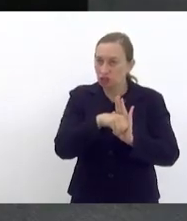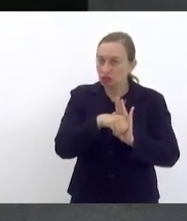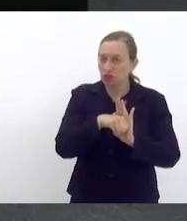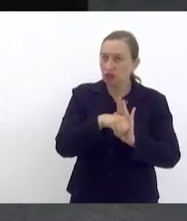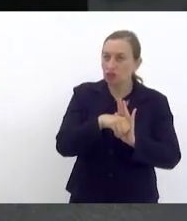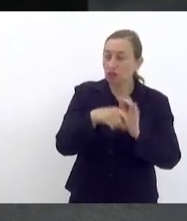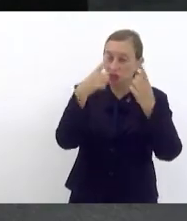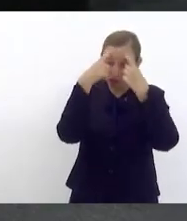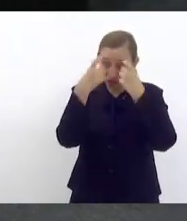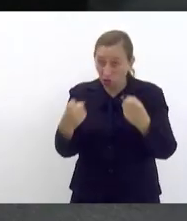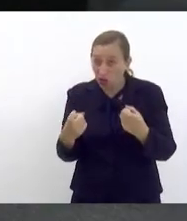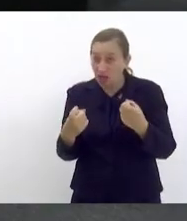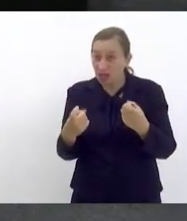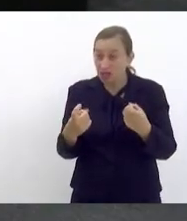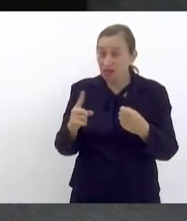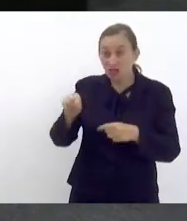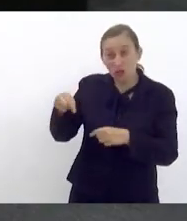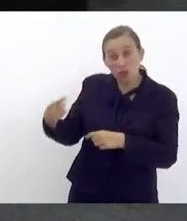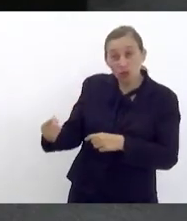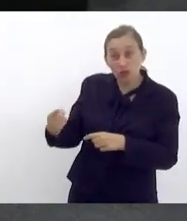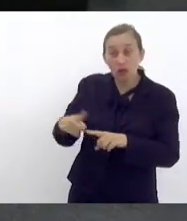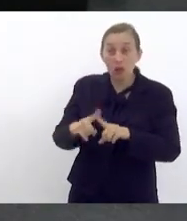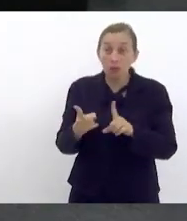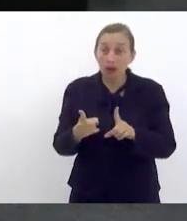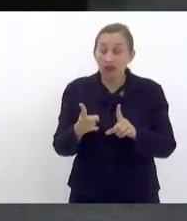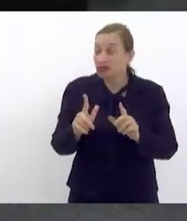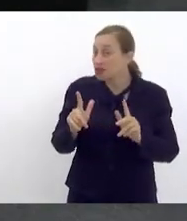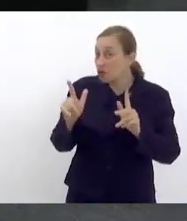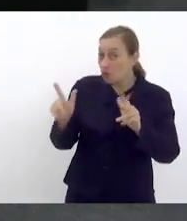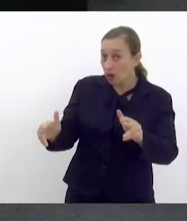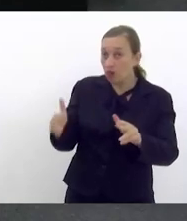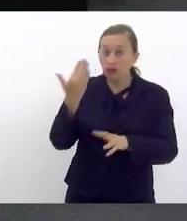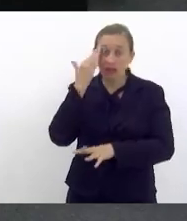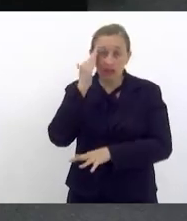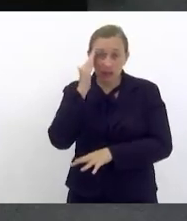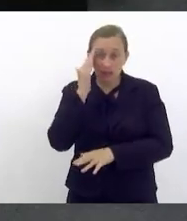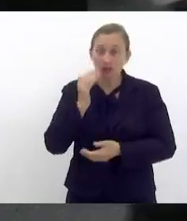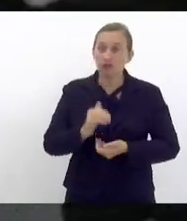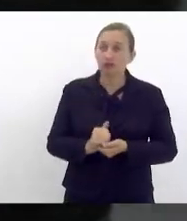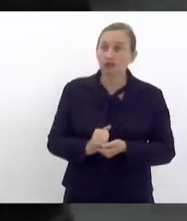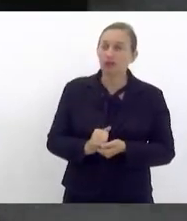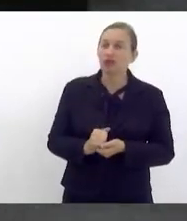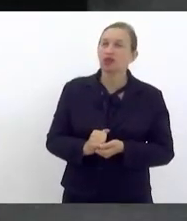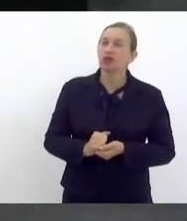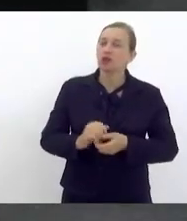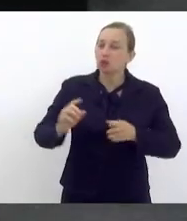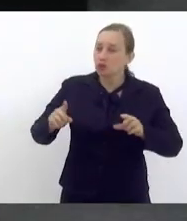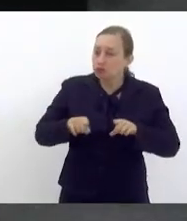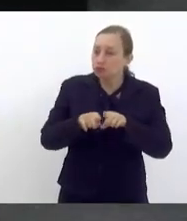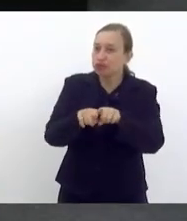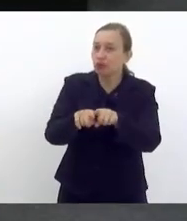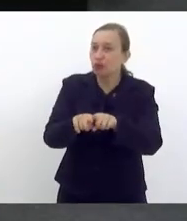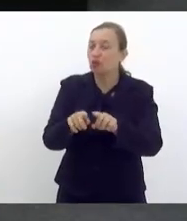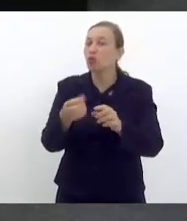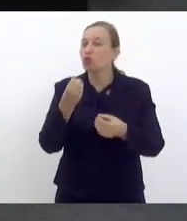crimes violentos, etc., mas o espírito é o mesmo, né? A nossa compreensão é que elas se complementavam. O ideal era uma